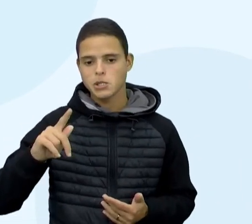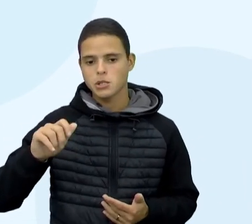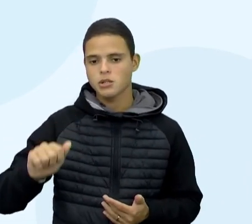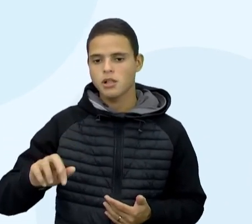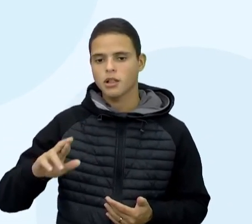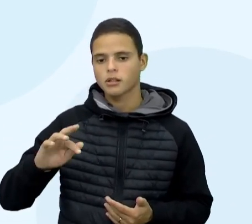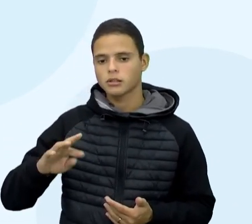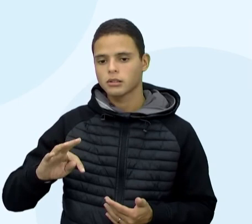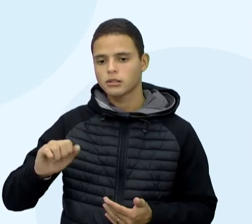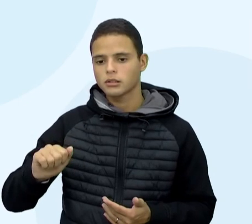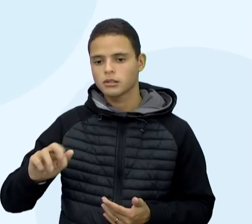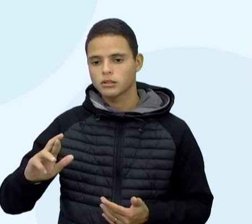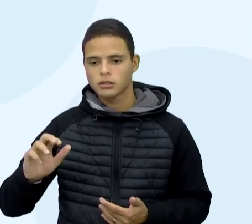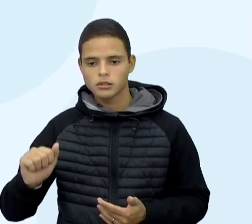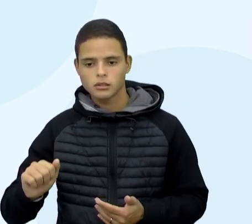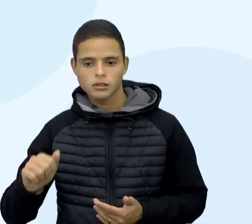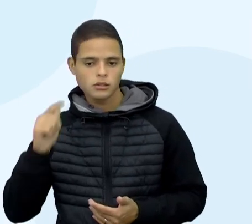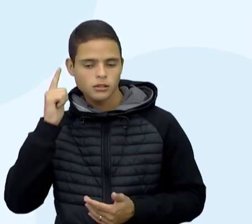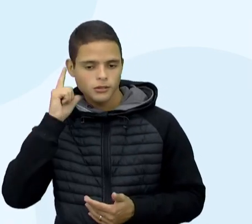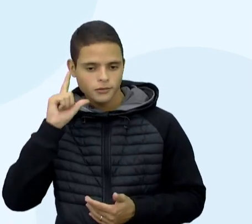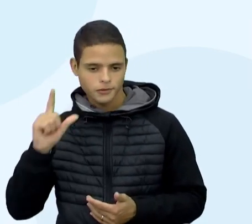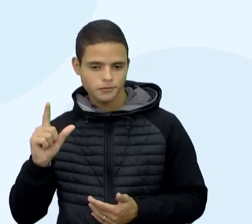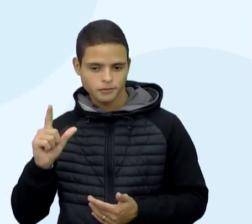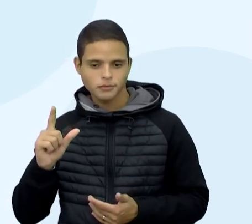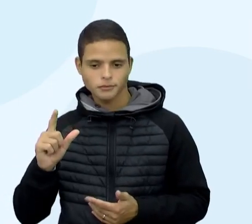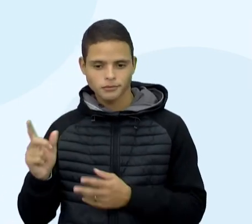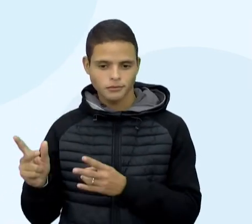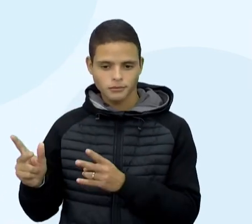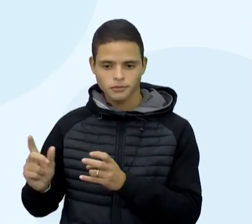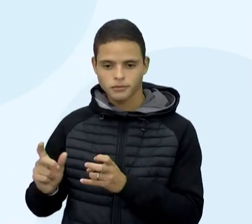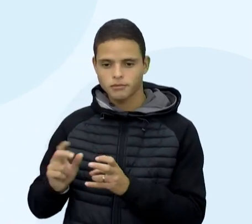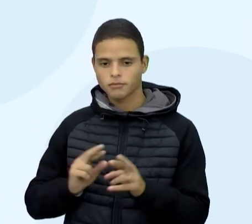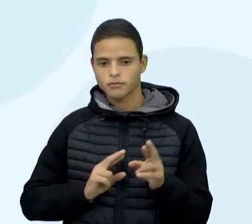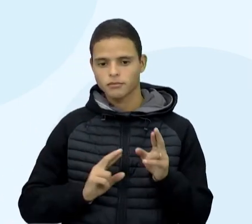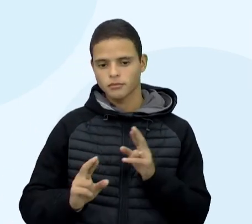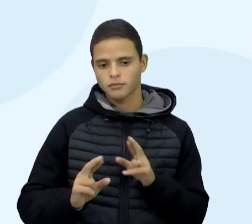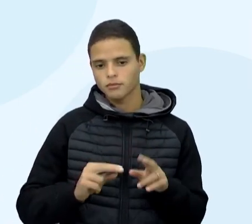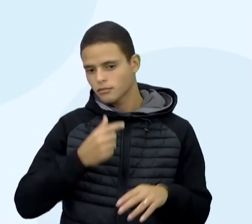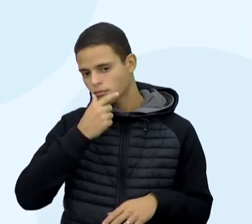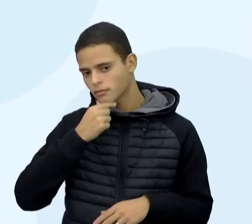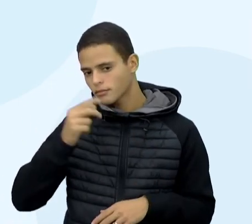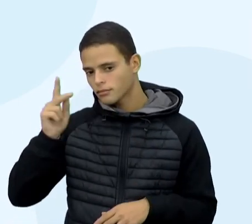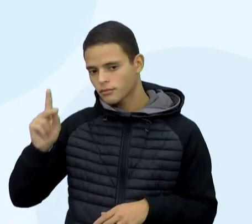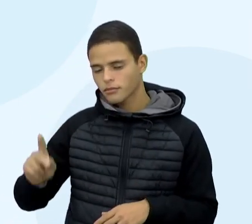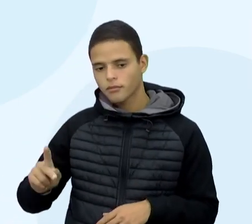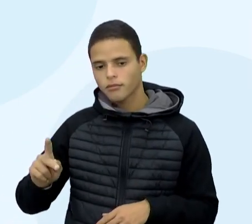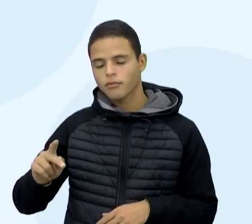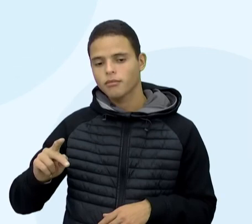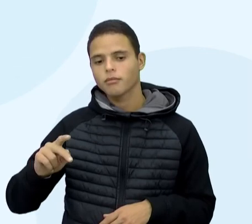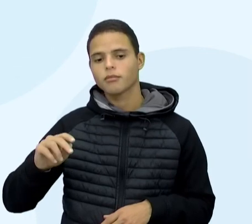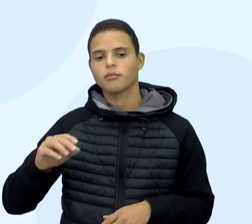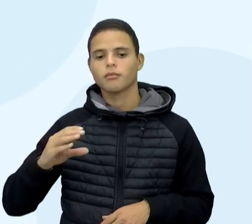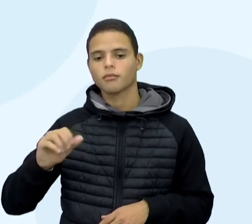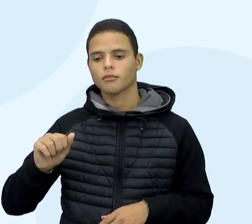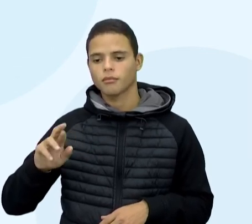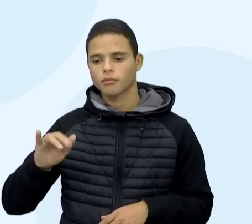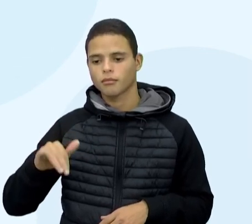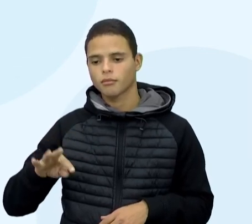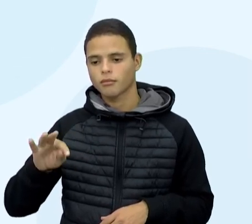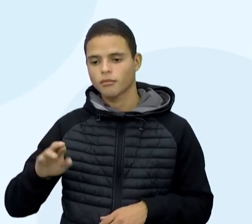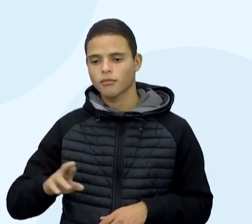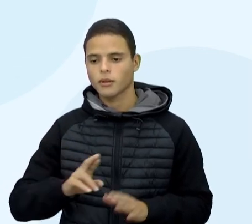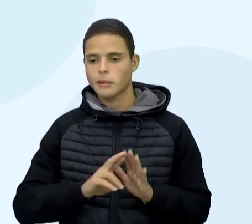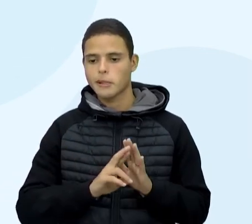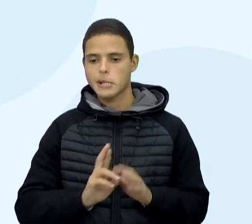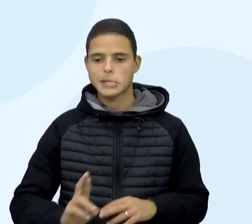barata. Conseguiram perceber a relação, né, do Cândido Barata, né, que foi o responsável por destruir o